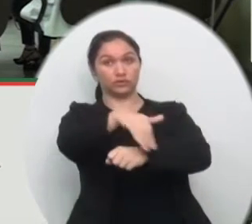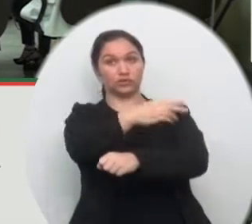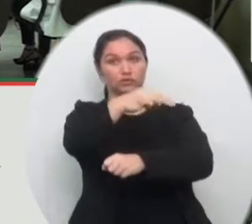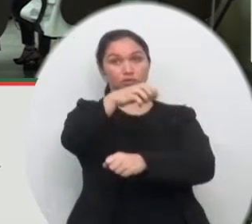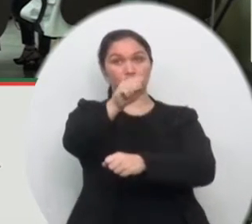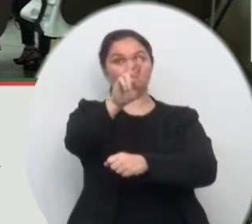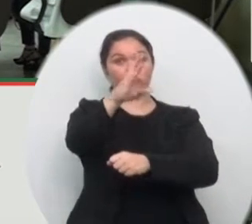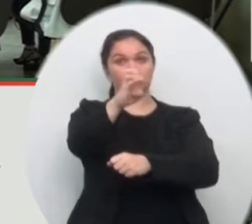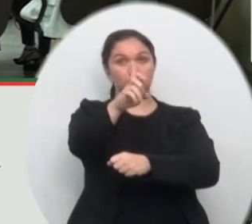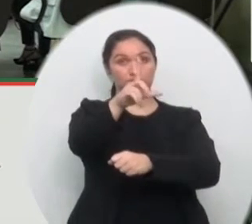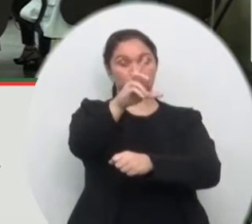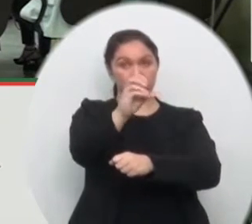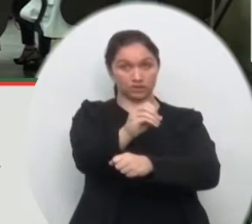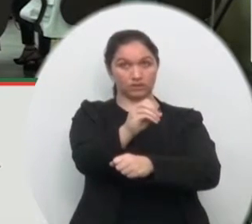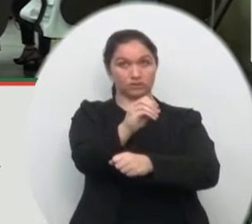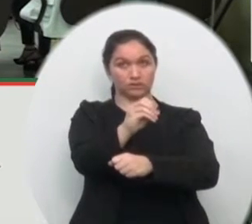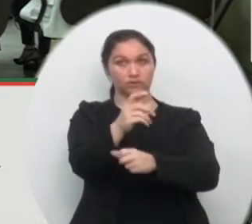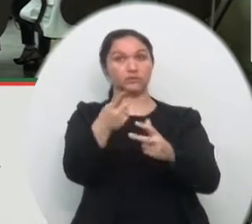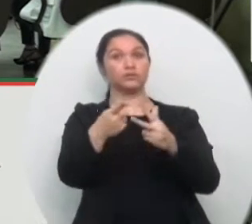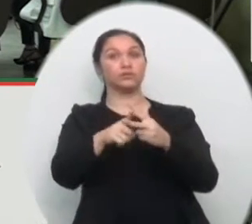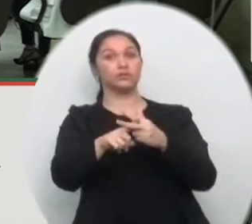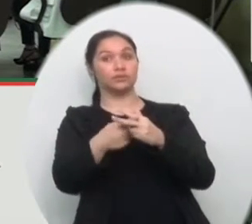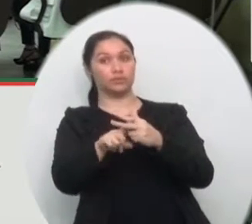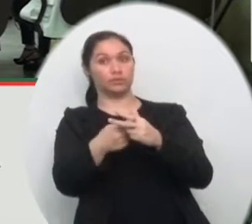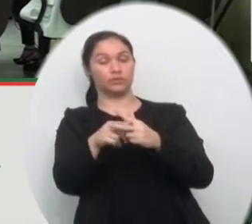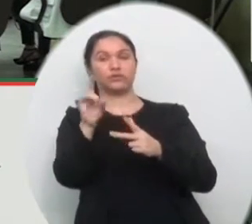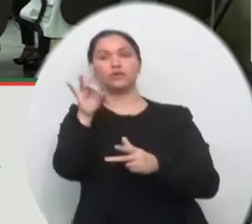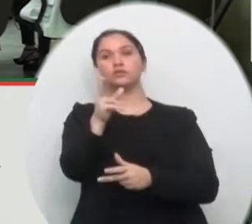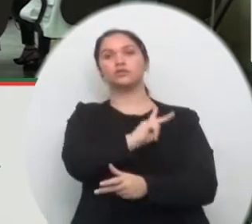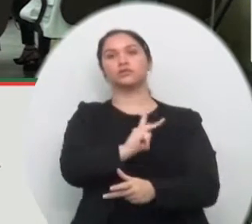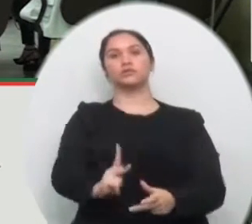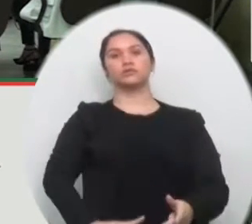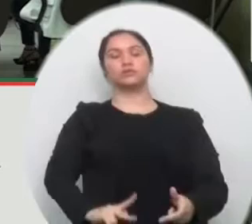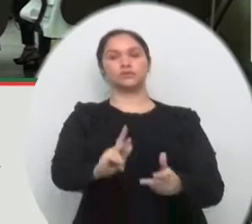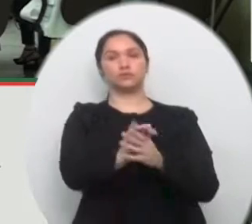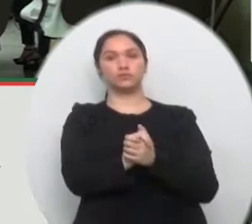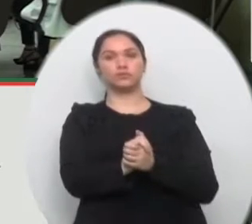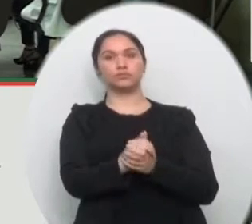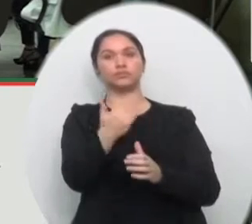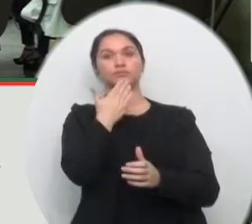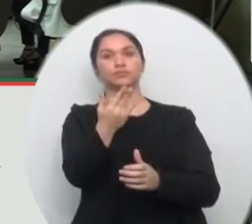Marcelo Ferrari Patrício, bairro Quarta Linha. É isso, presidente.